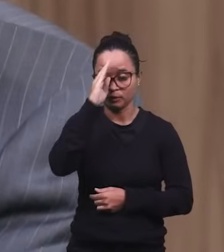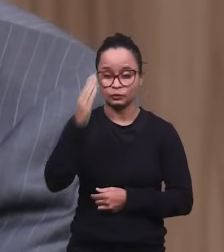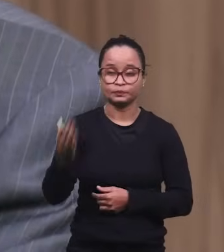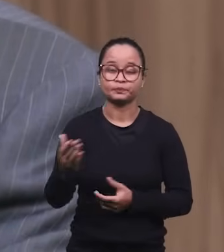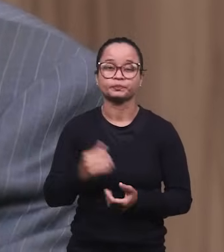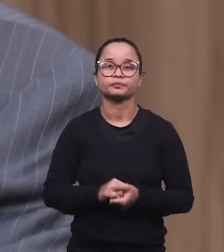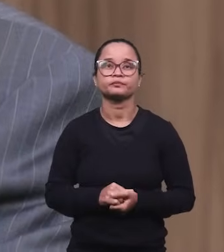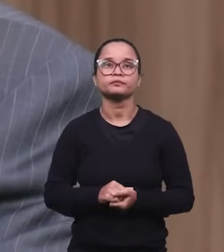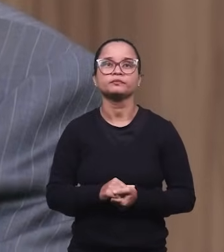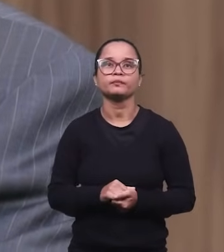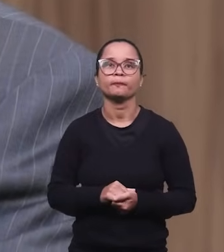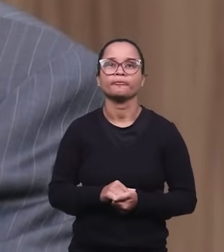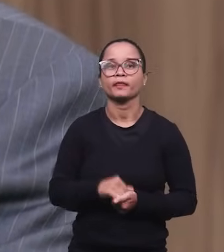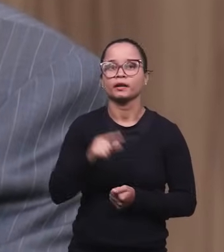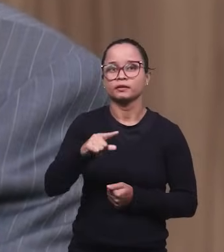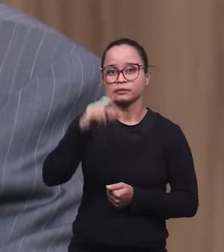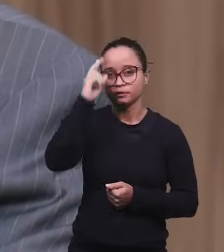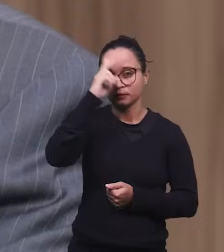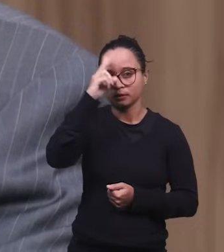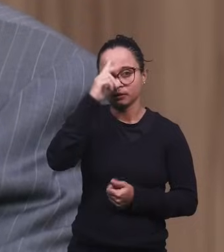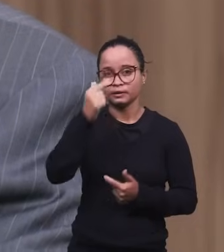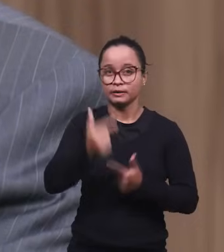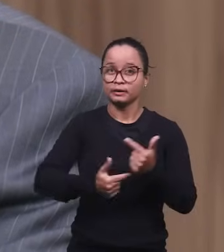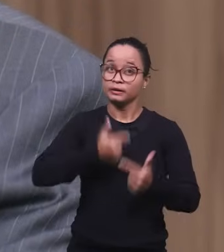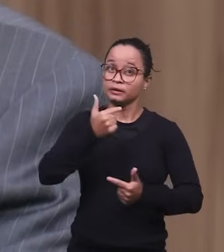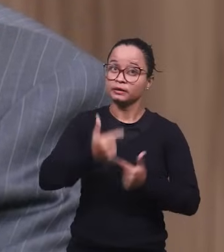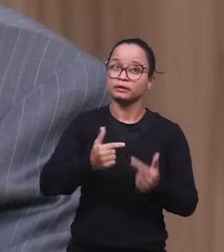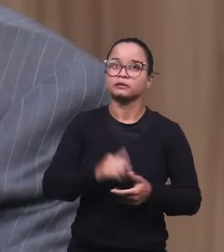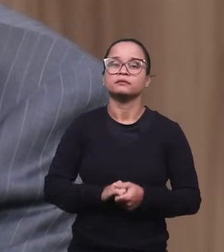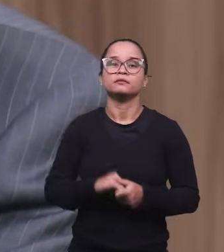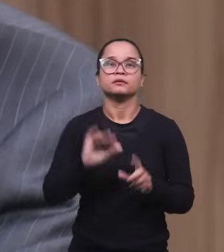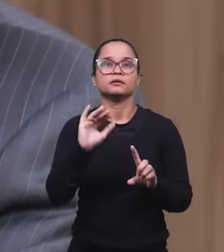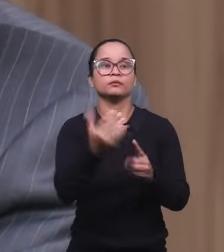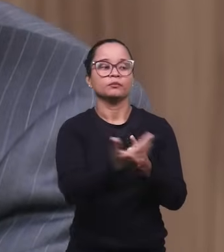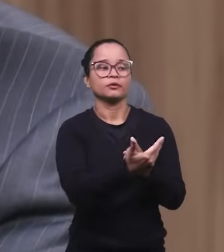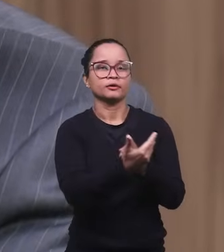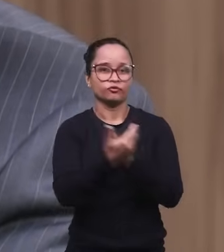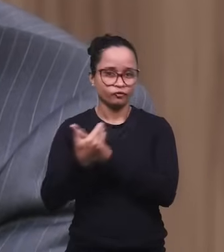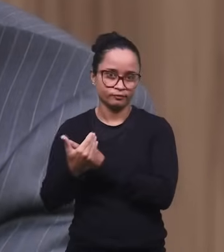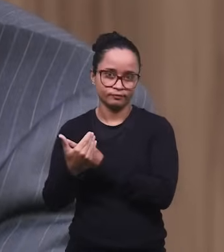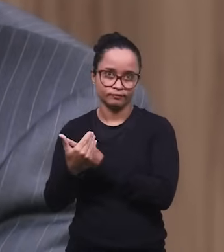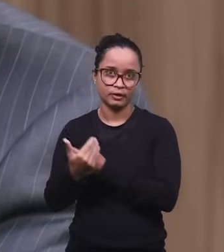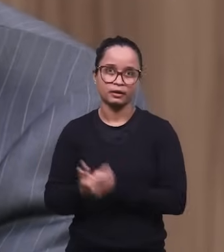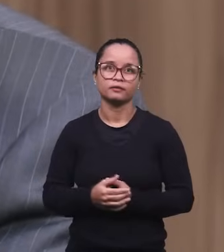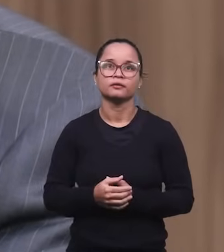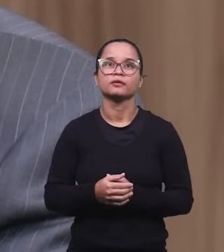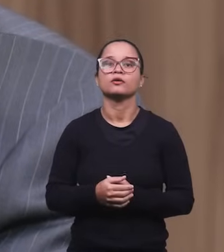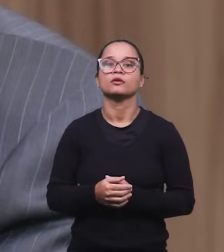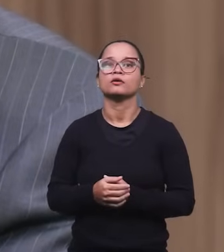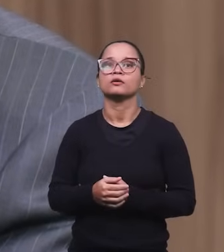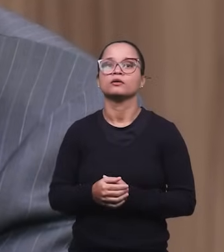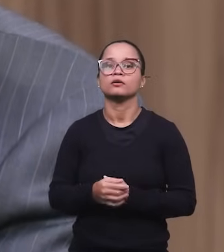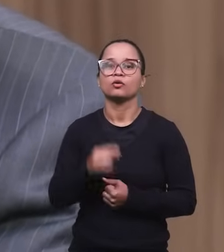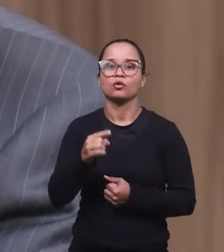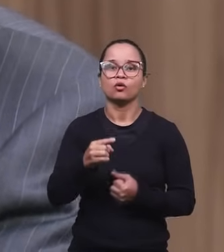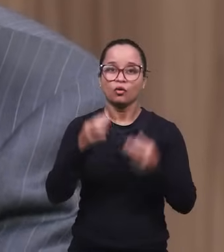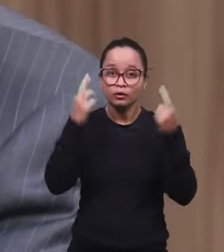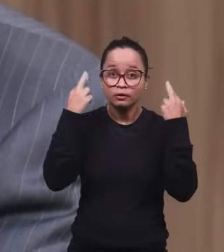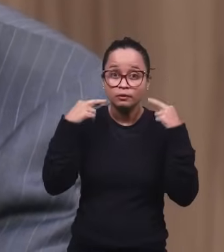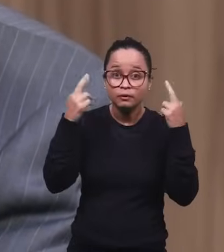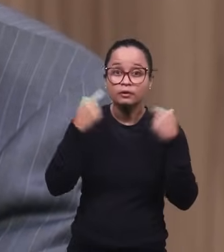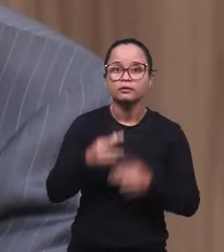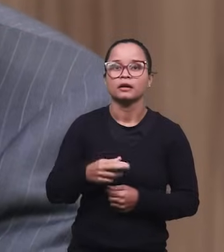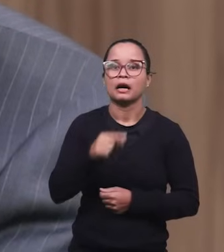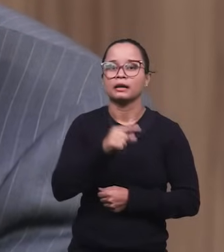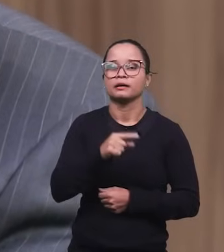é bom lembrar que ele, nas suas batalhas, ele protegeu muitas vezes os